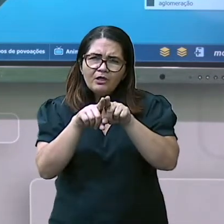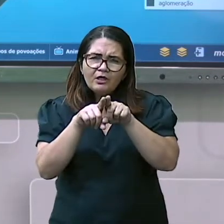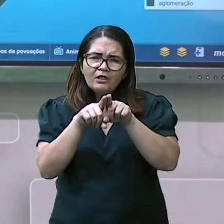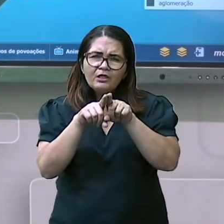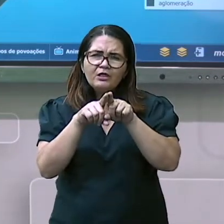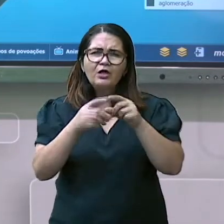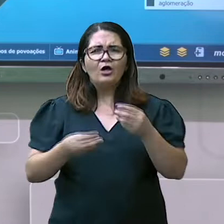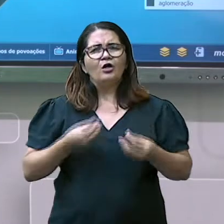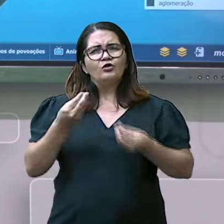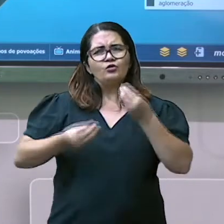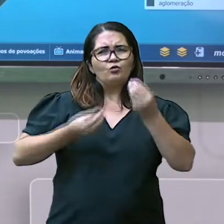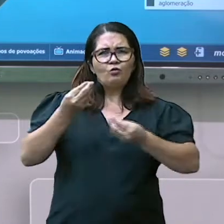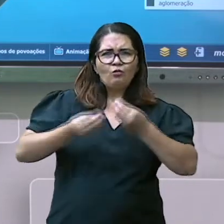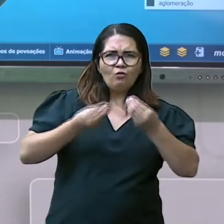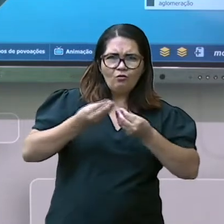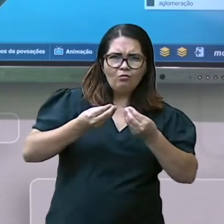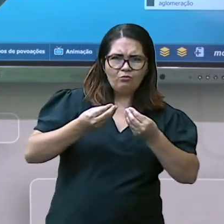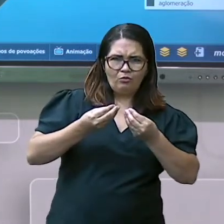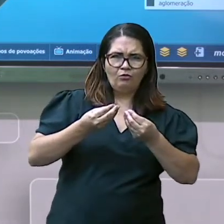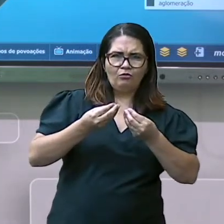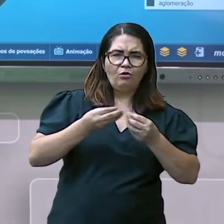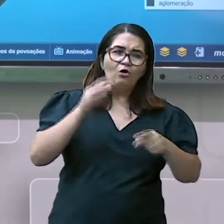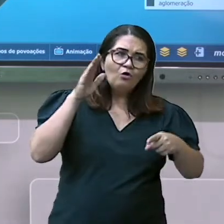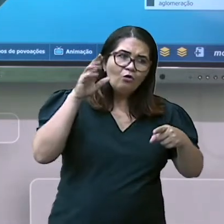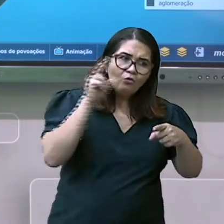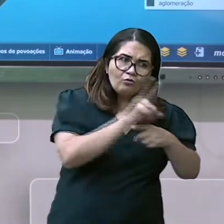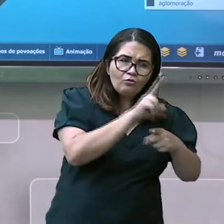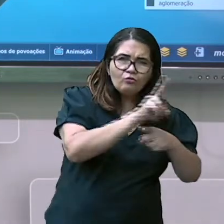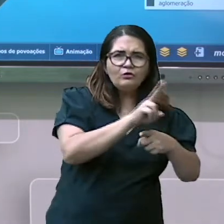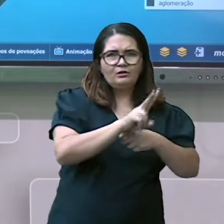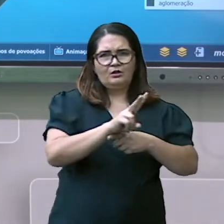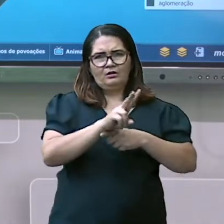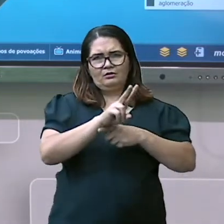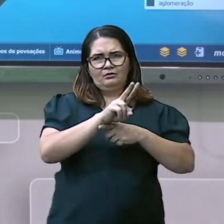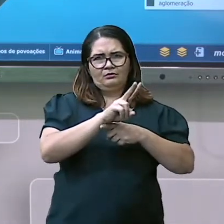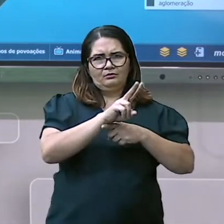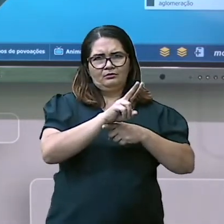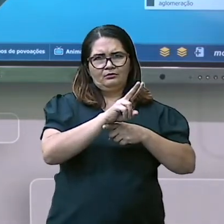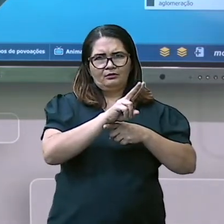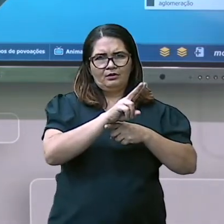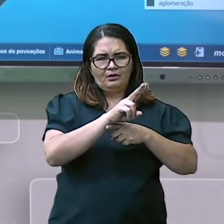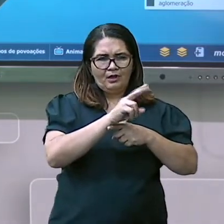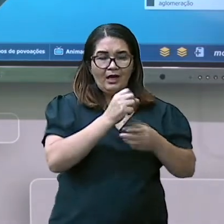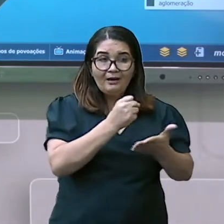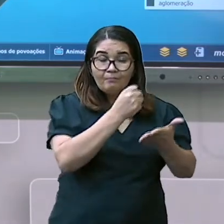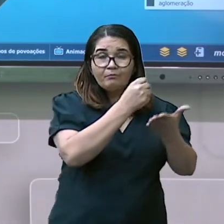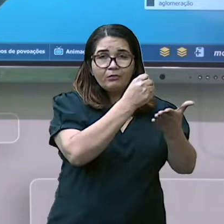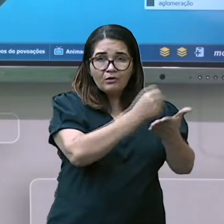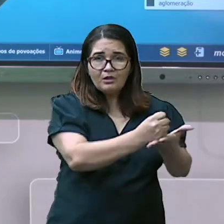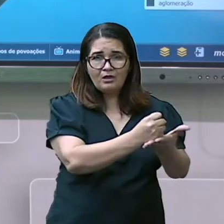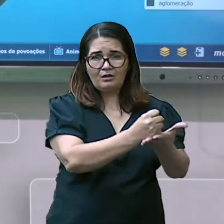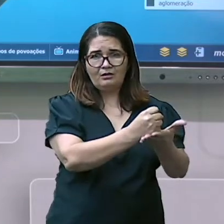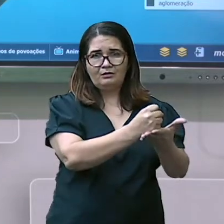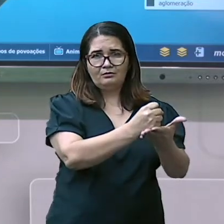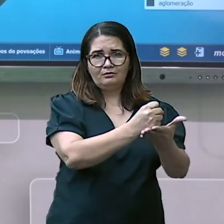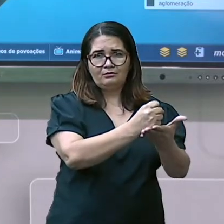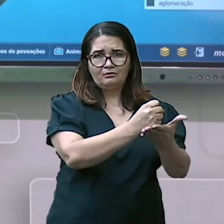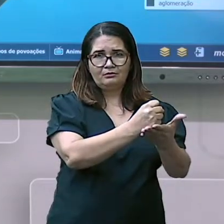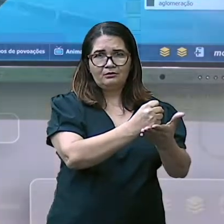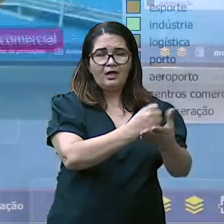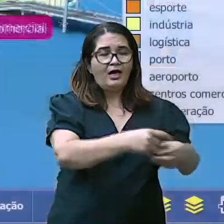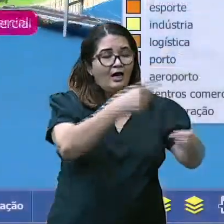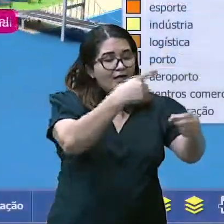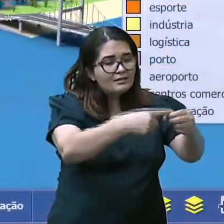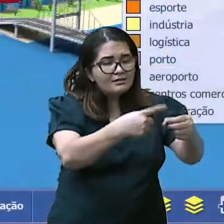nossa população, sem o devido respeito, sem o devido cuidado. Porque nós percebemos